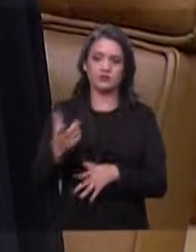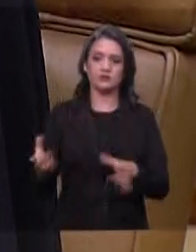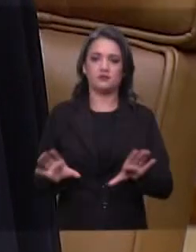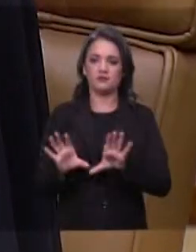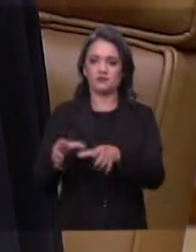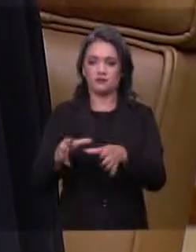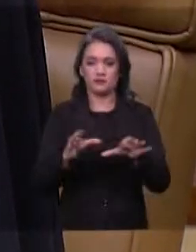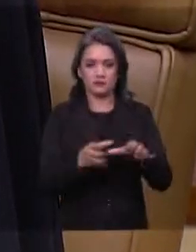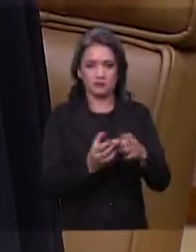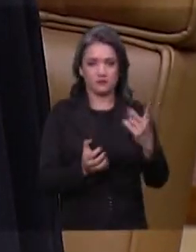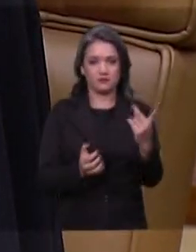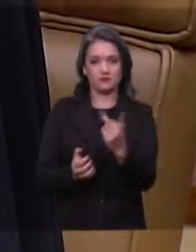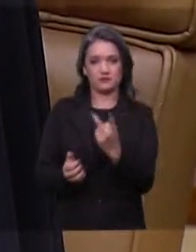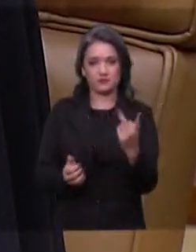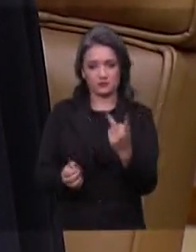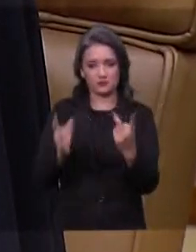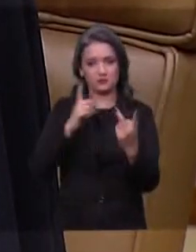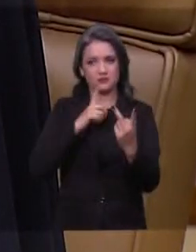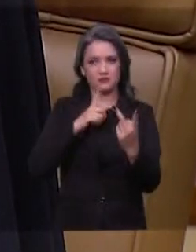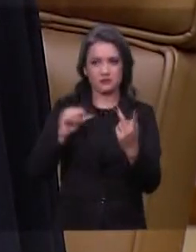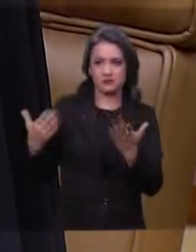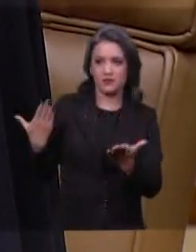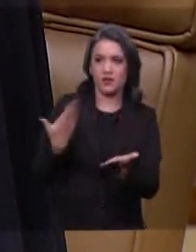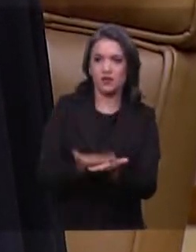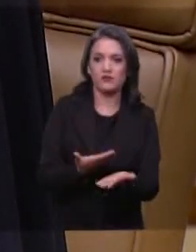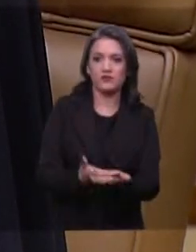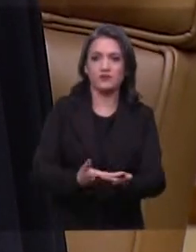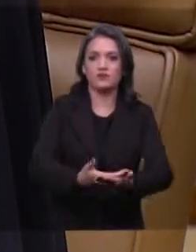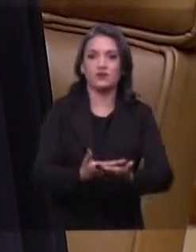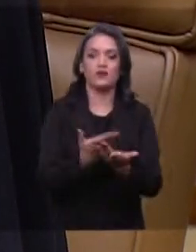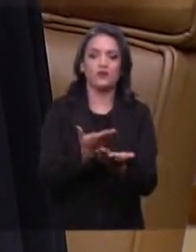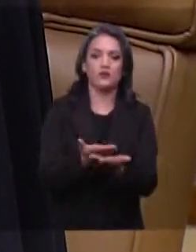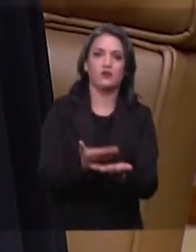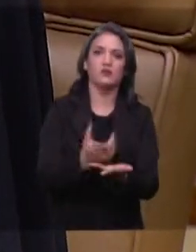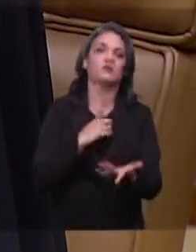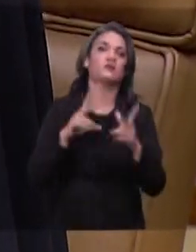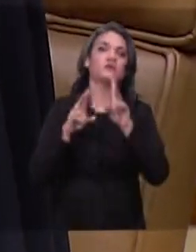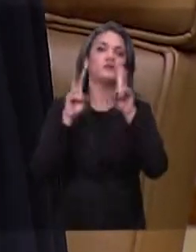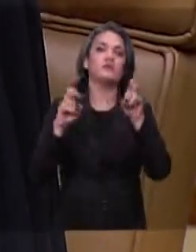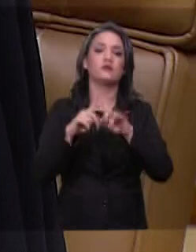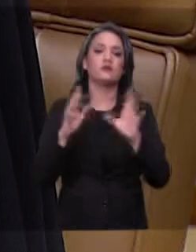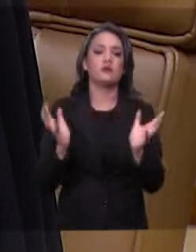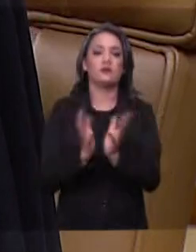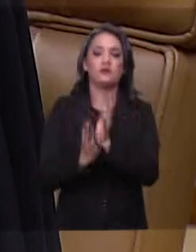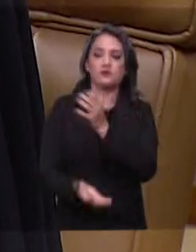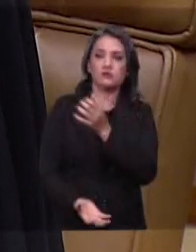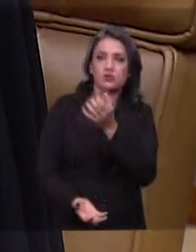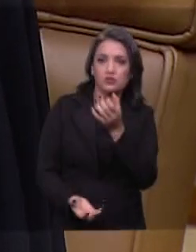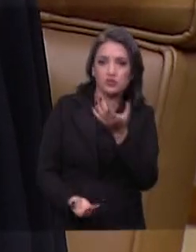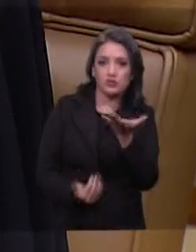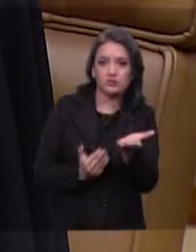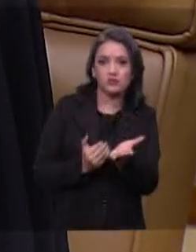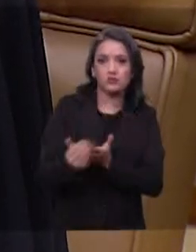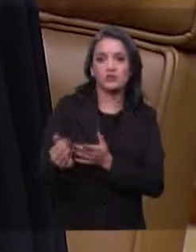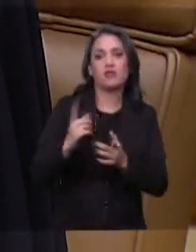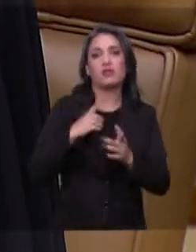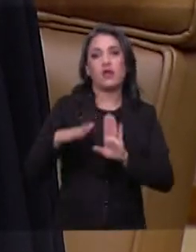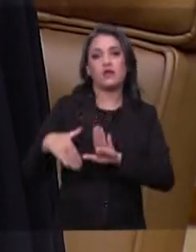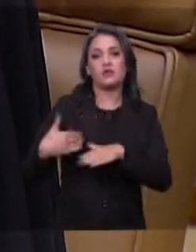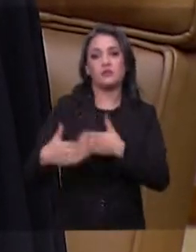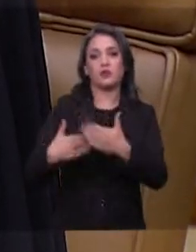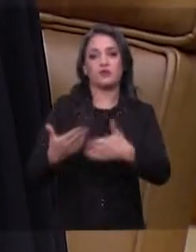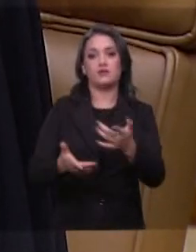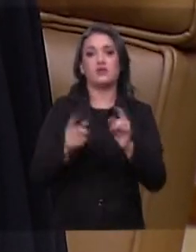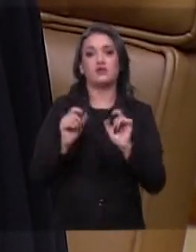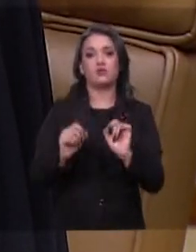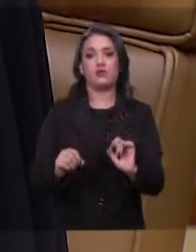passos, depreende-se de estudos produzidos sobre o tema que o surgimento desses grupos remete ao processo de interiorização